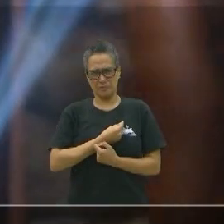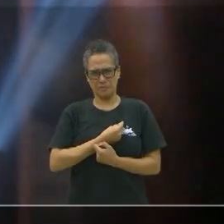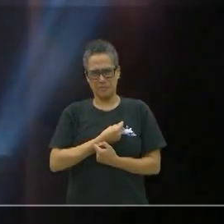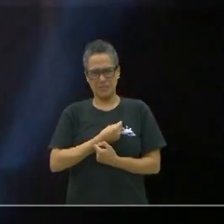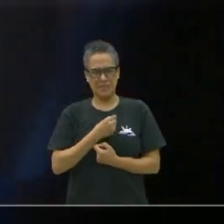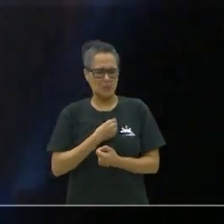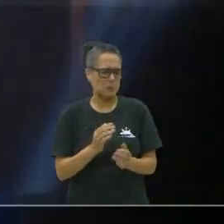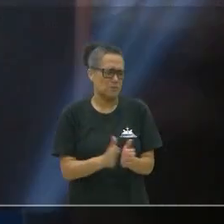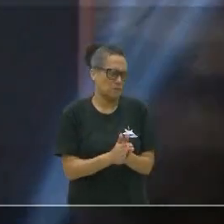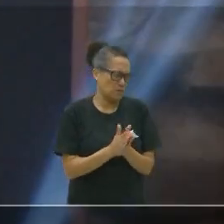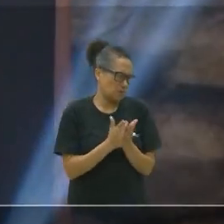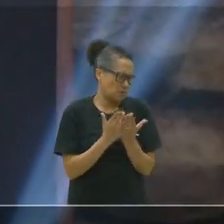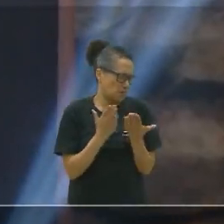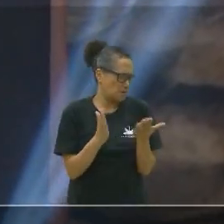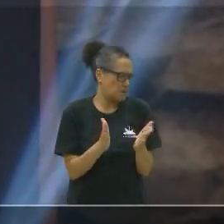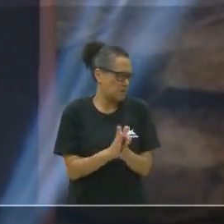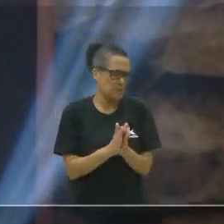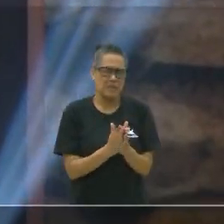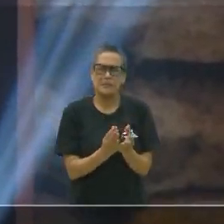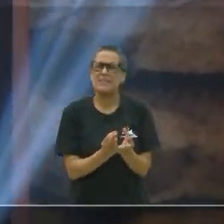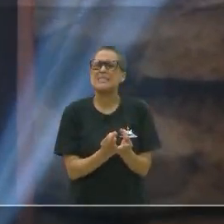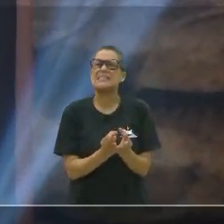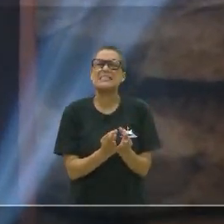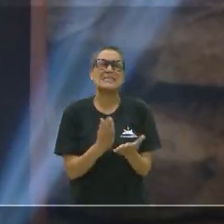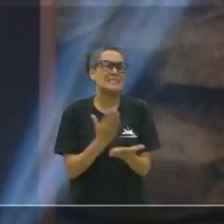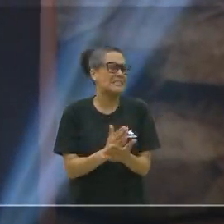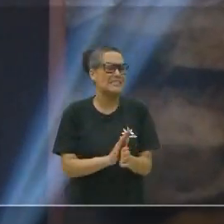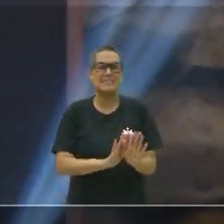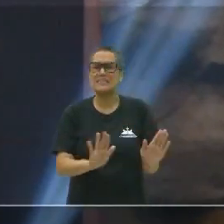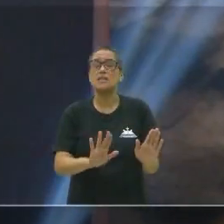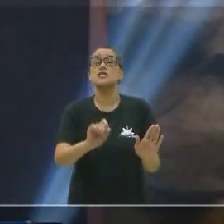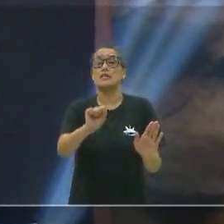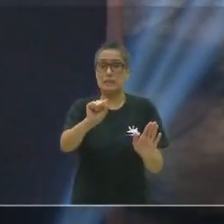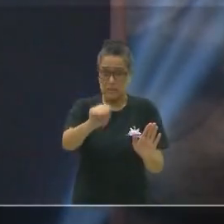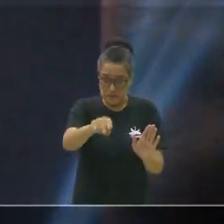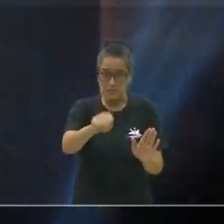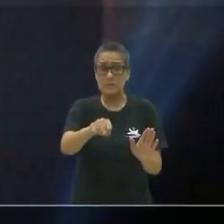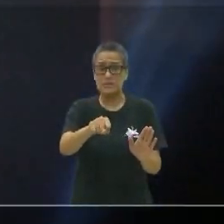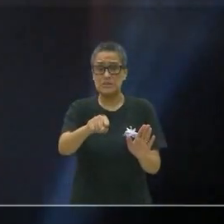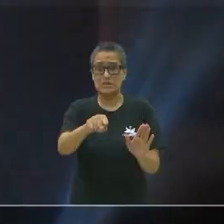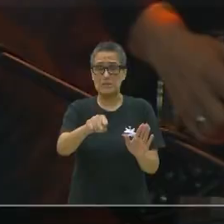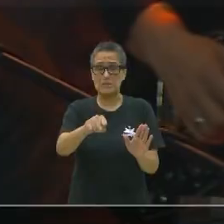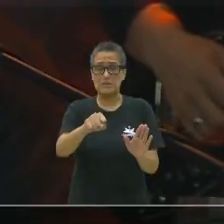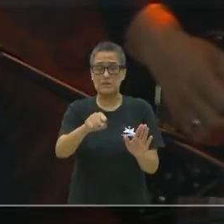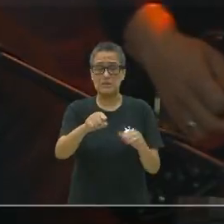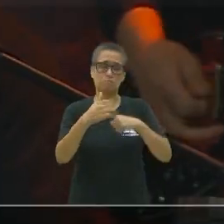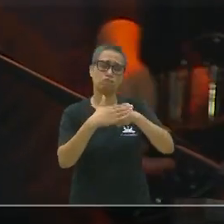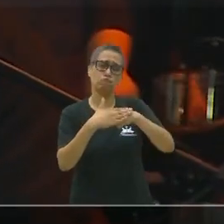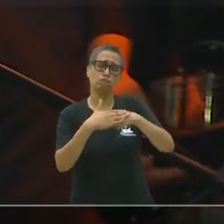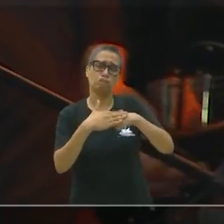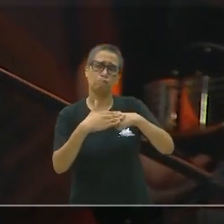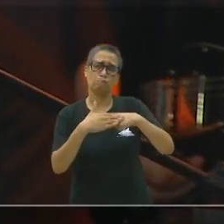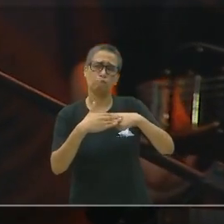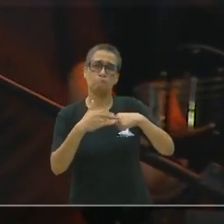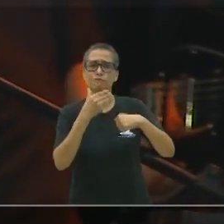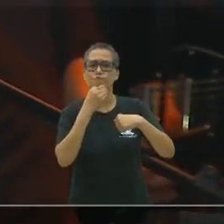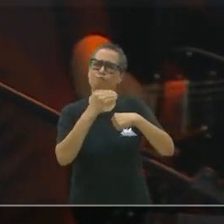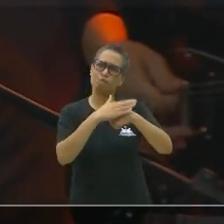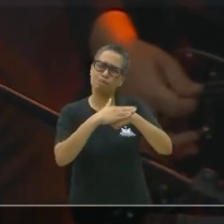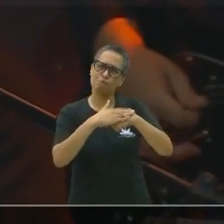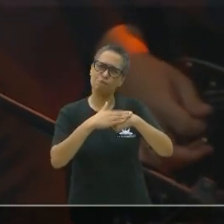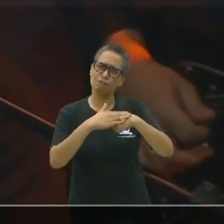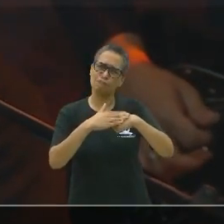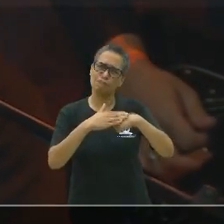eu estou instalado. Sim, meu querido e minha querida, mesmo assim, ele te espera, o